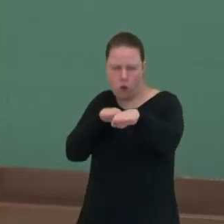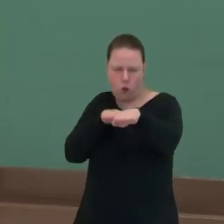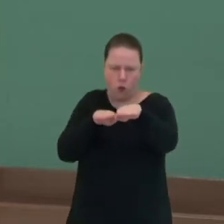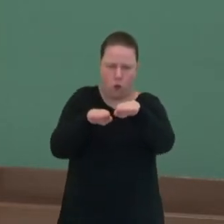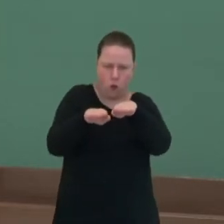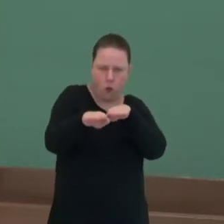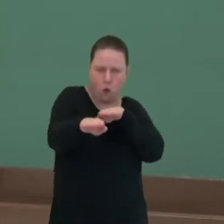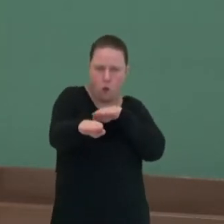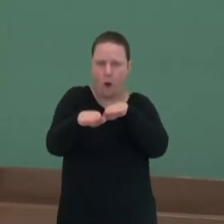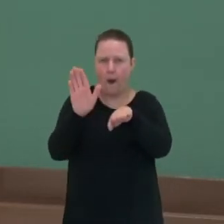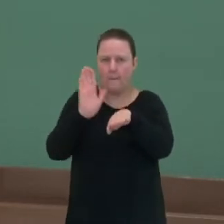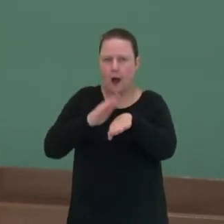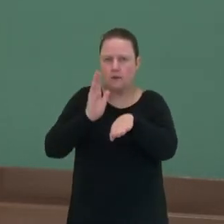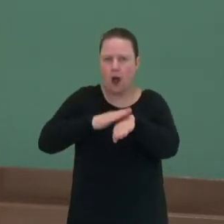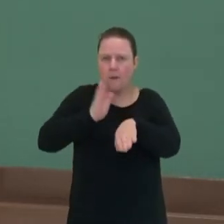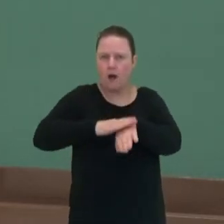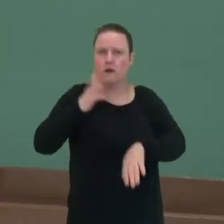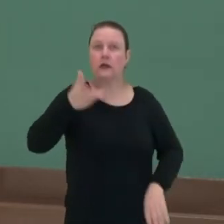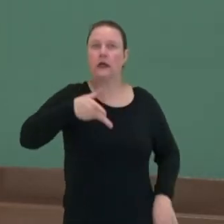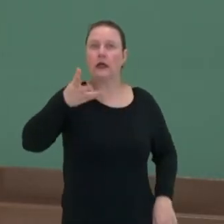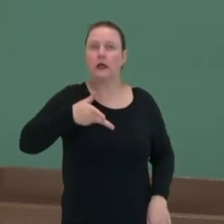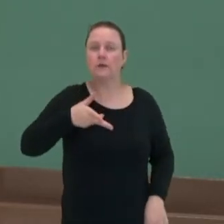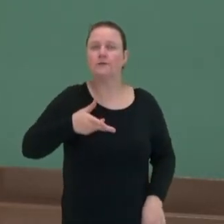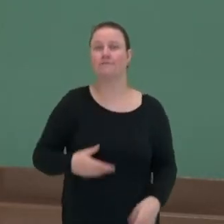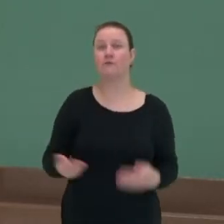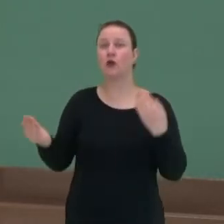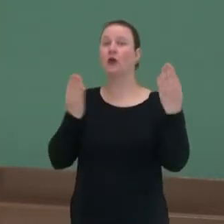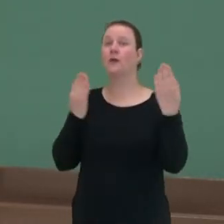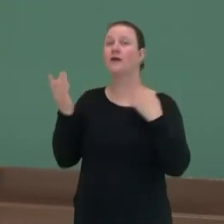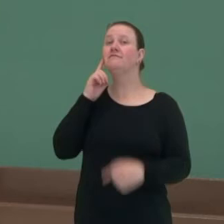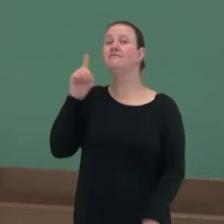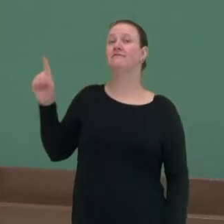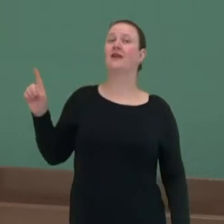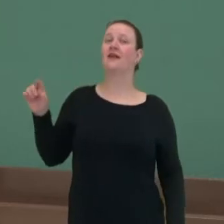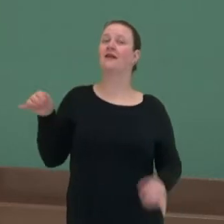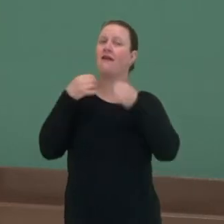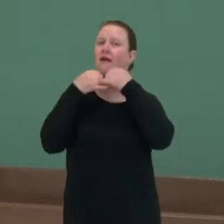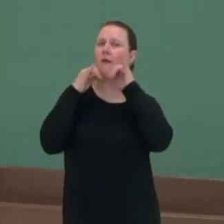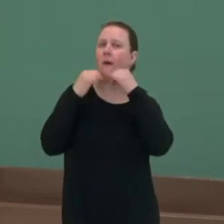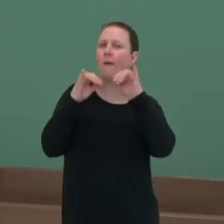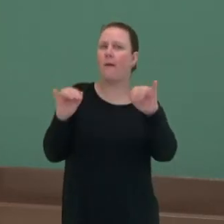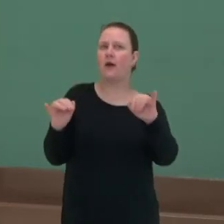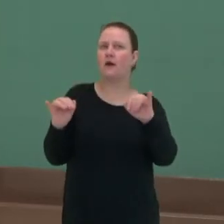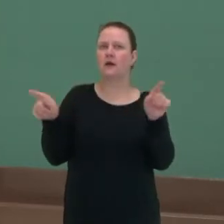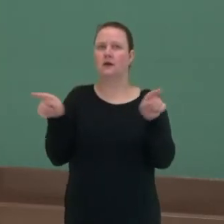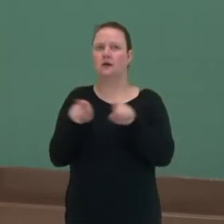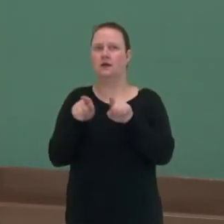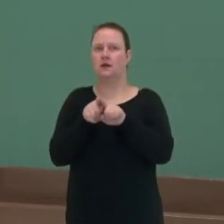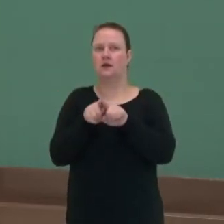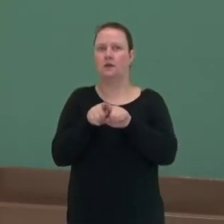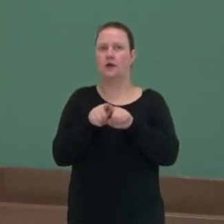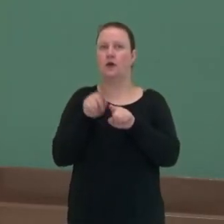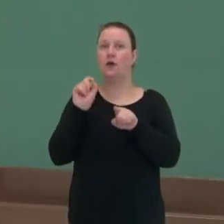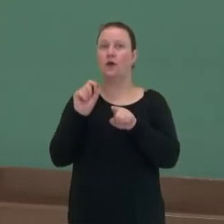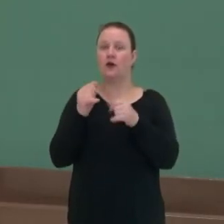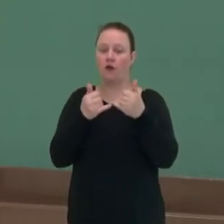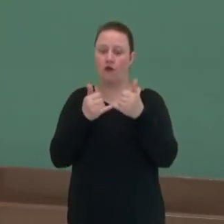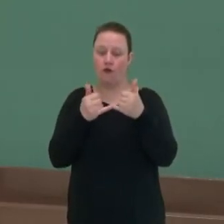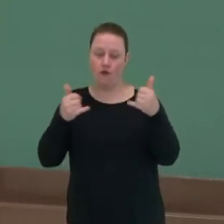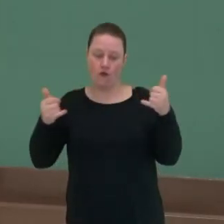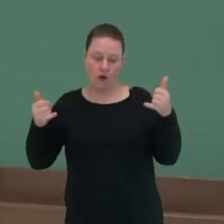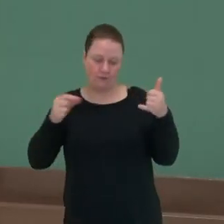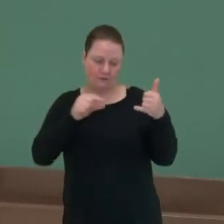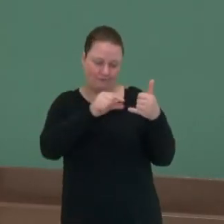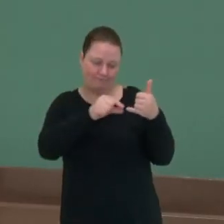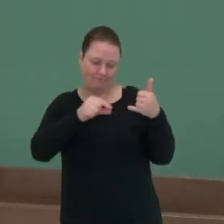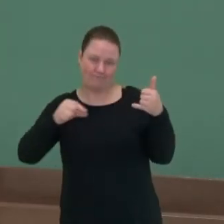voltas, eu trago para você um circuito elétrico, aonde este circuito, a pista, é o fio.